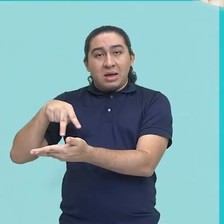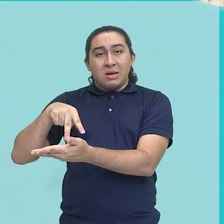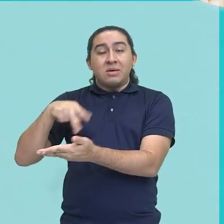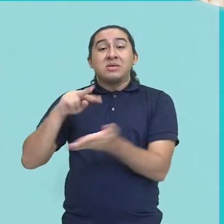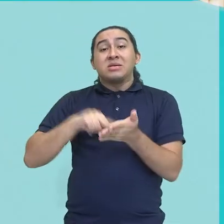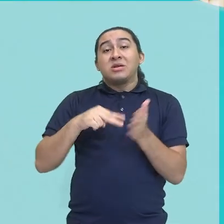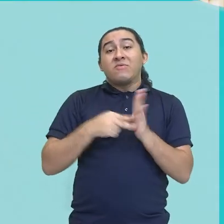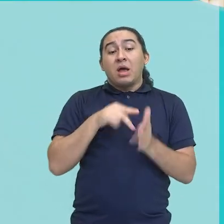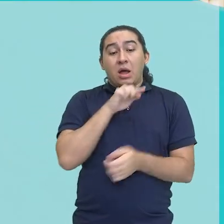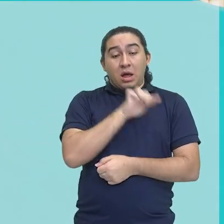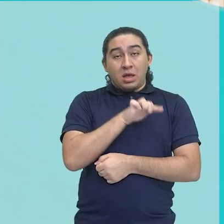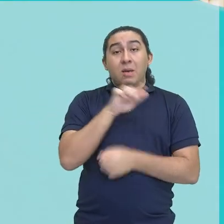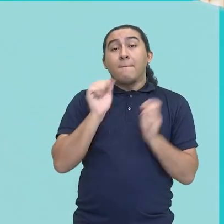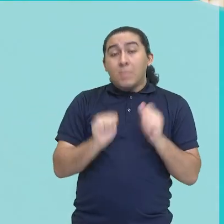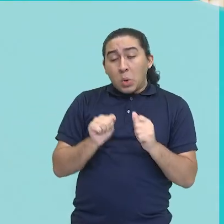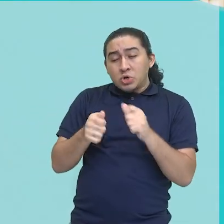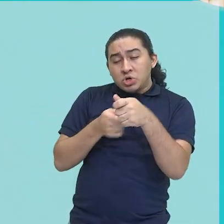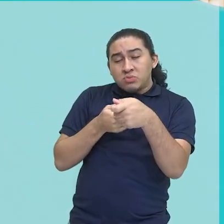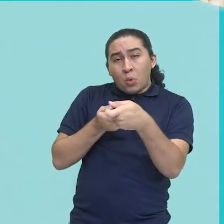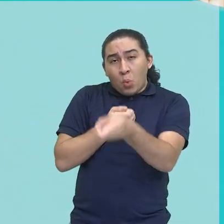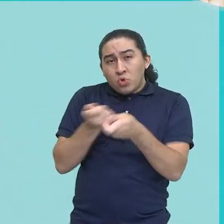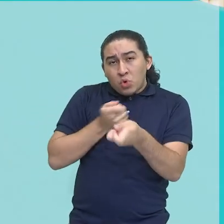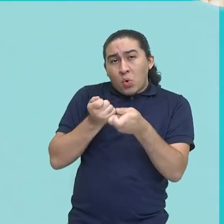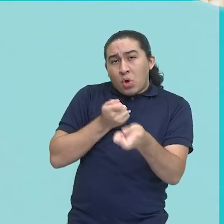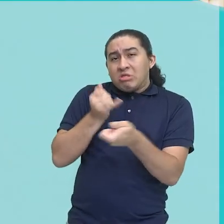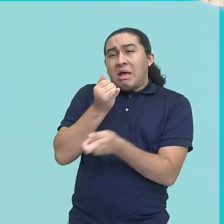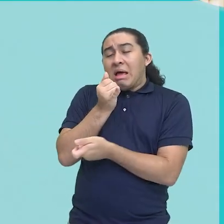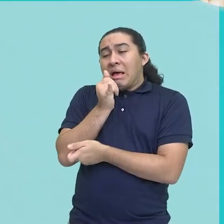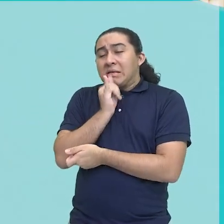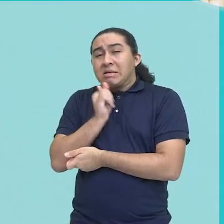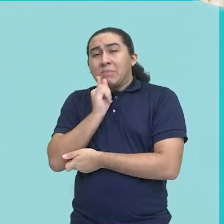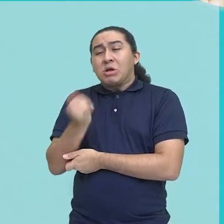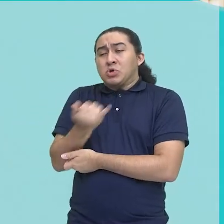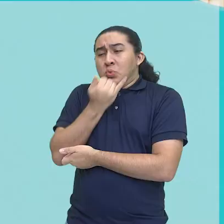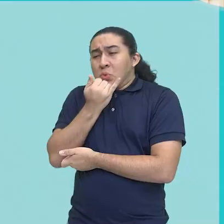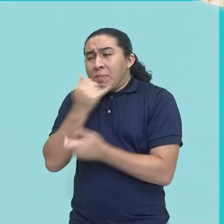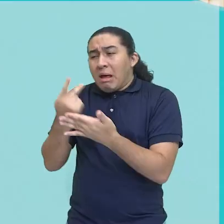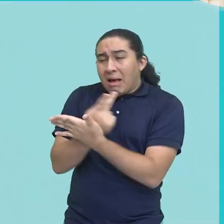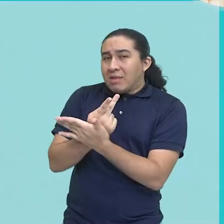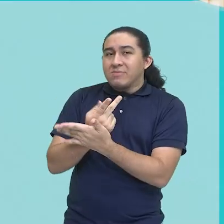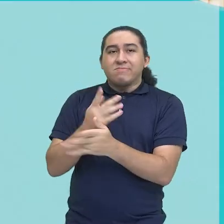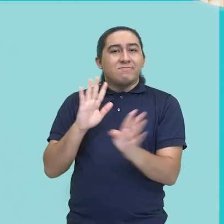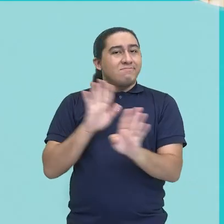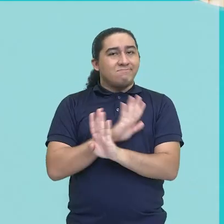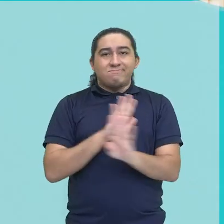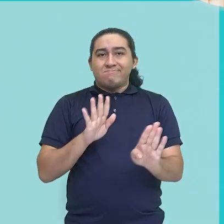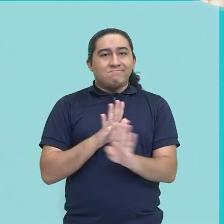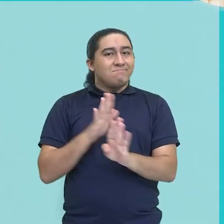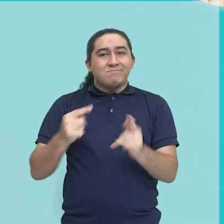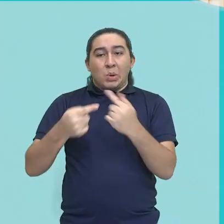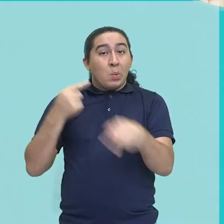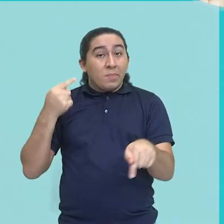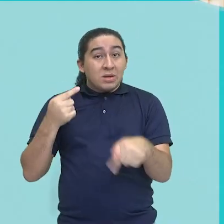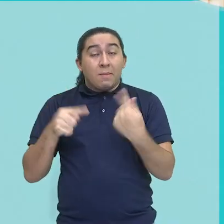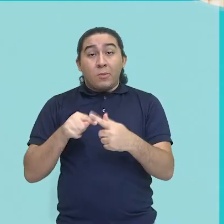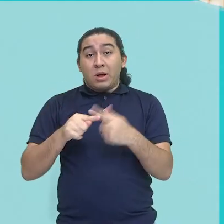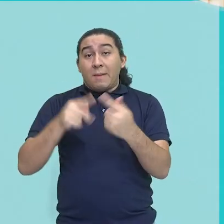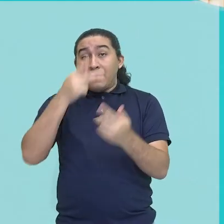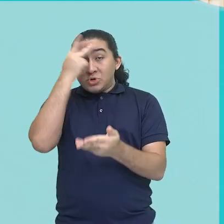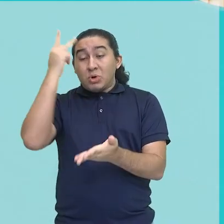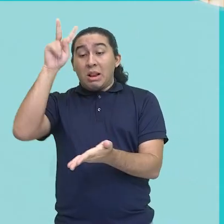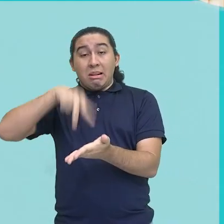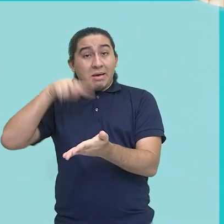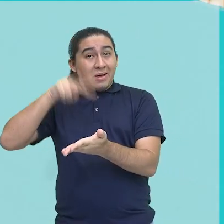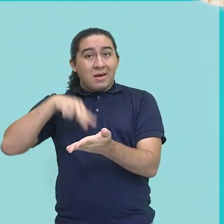mais controle do seu texto, nem do que ele quis dizer, porque as pessoas vão interpretar do jeito que elas